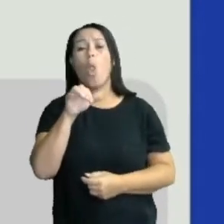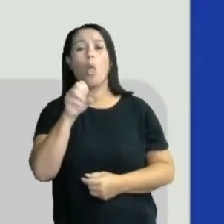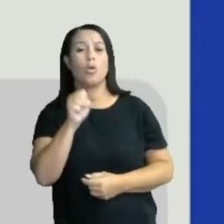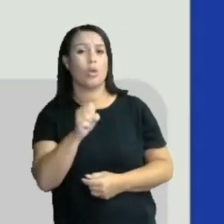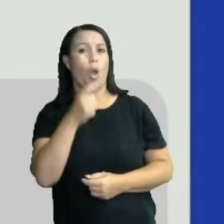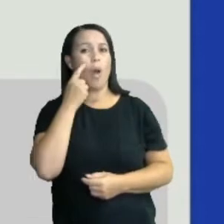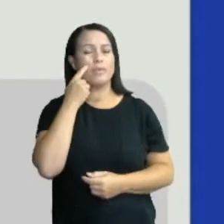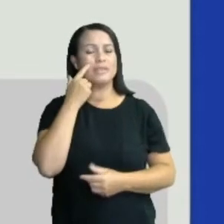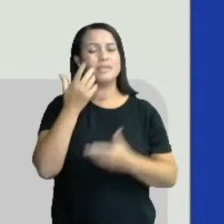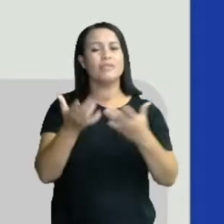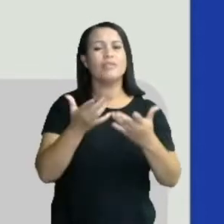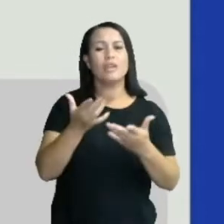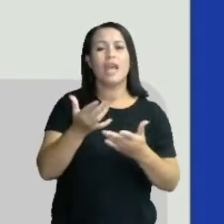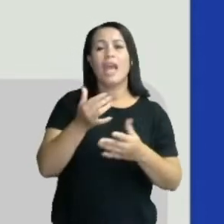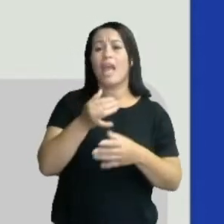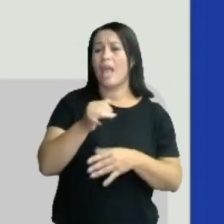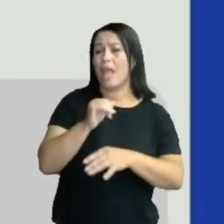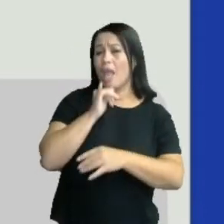orientupis,